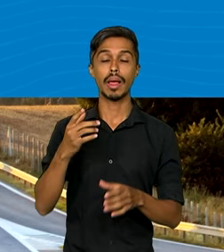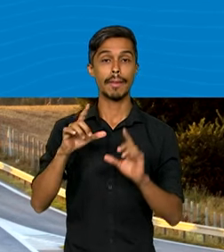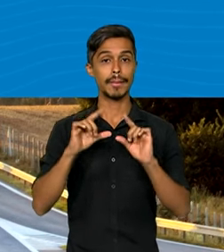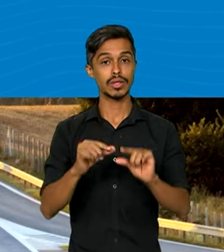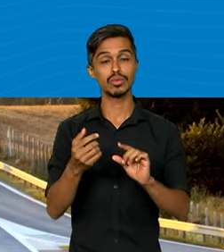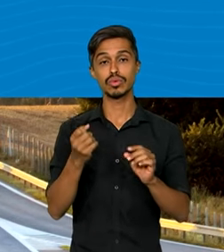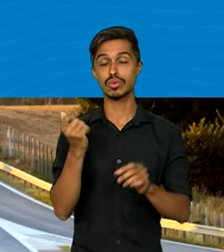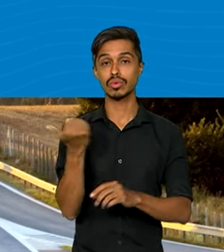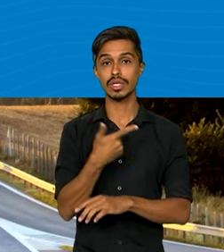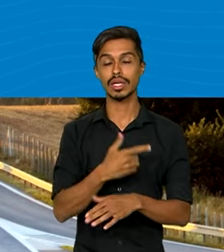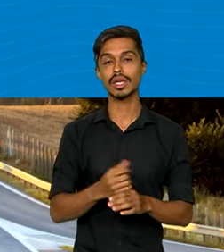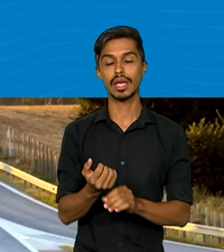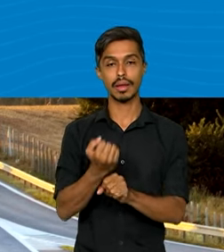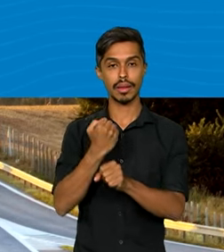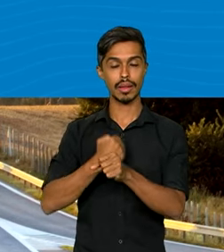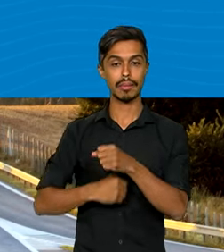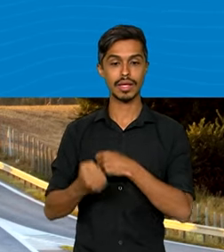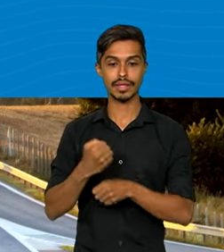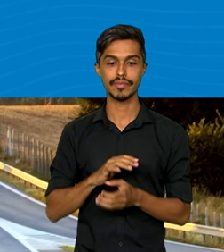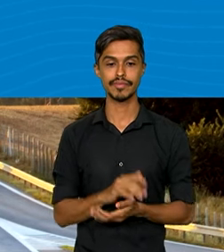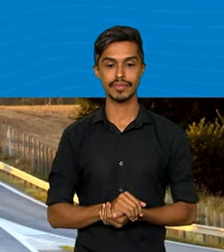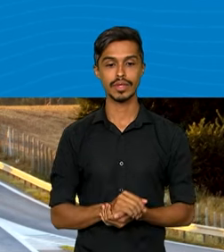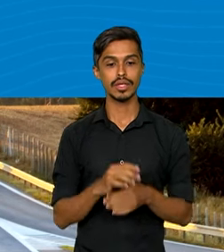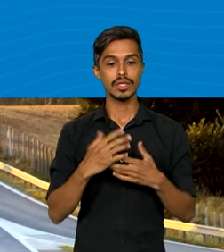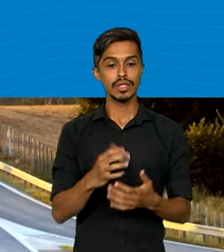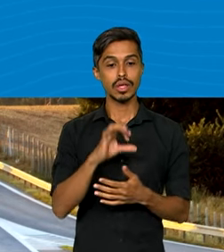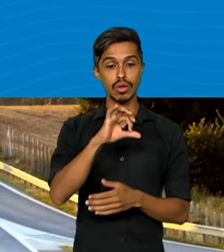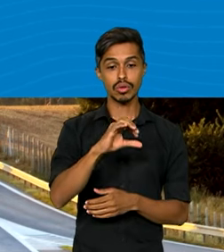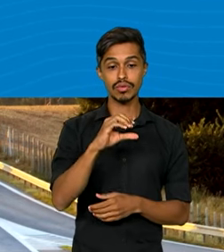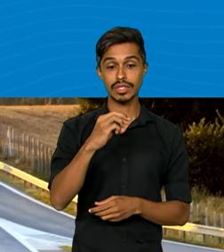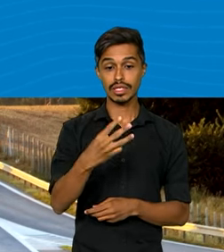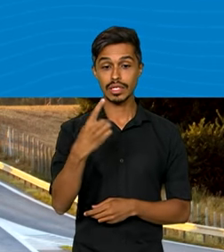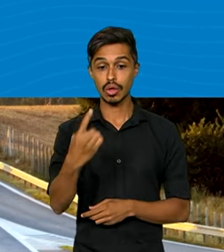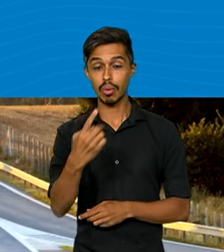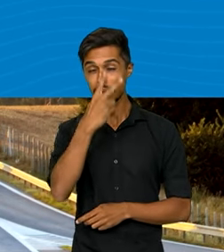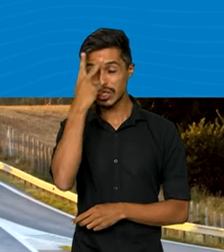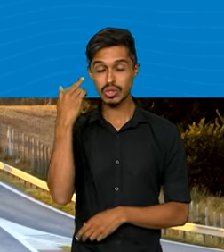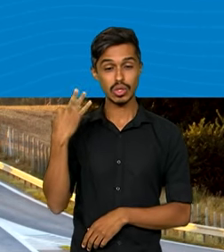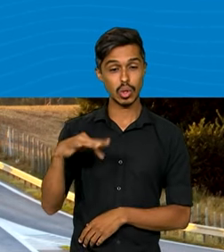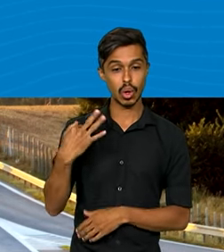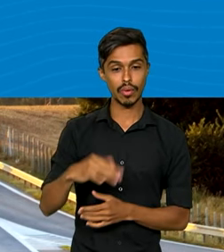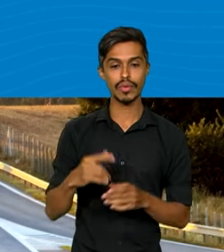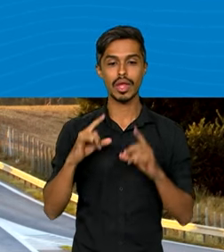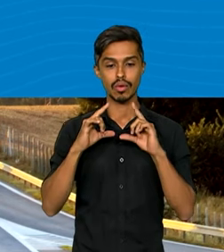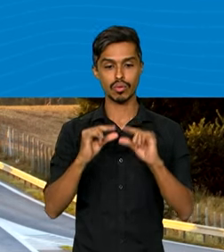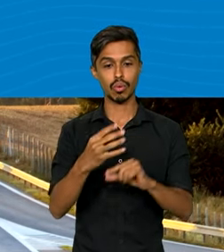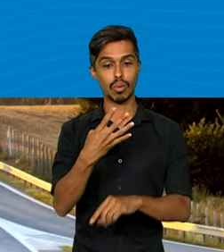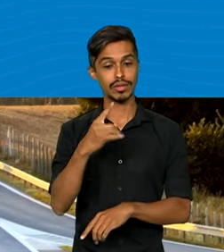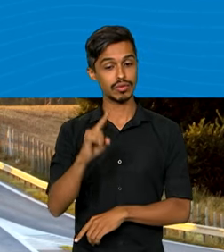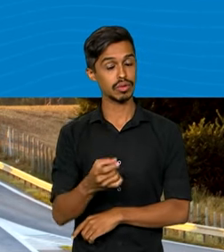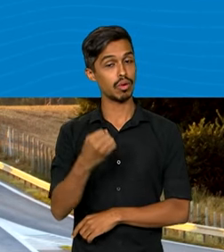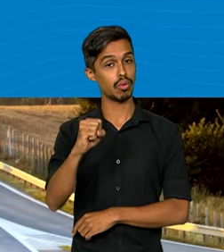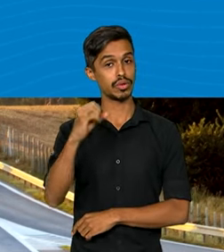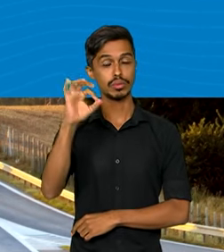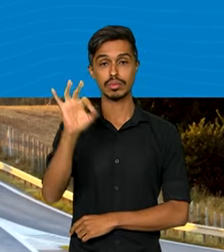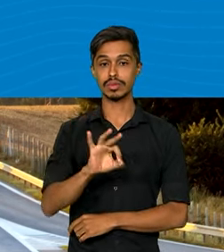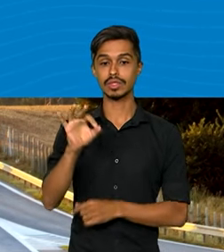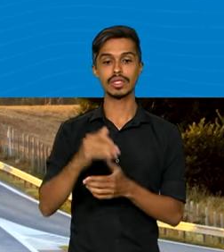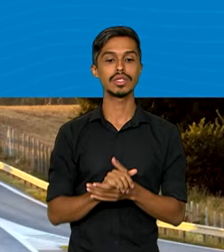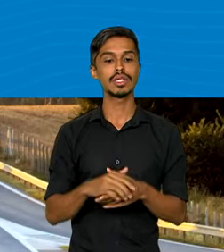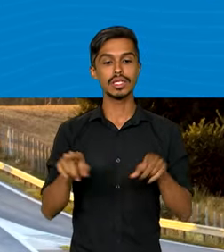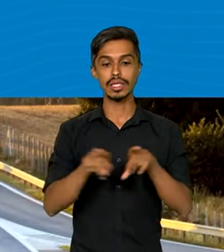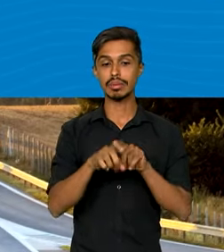Os acidentes resultaram em 931 pessoas feridas, com redução de 4,8%, e